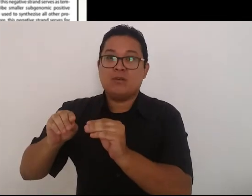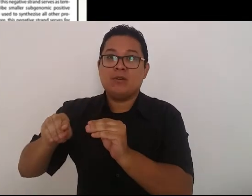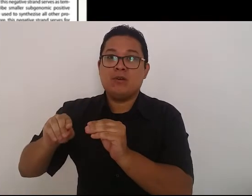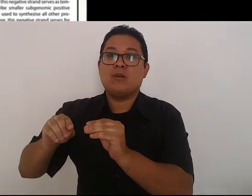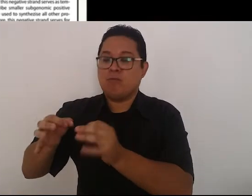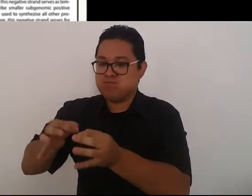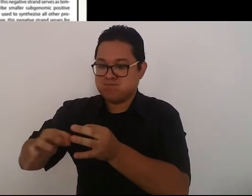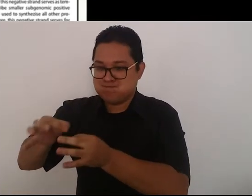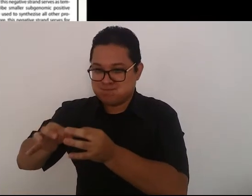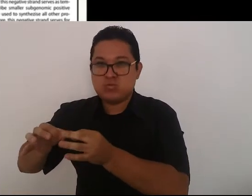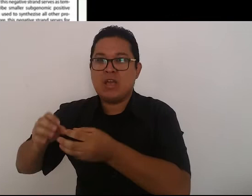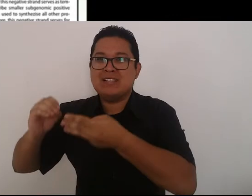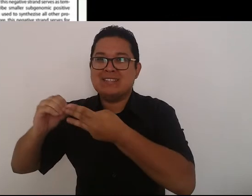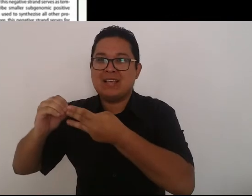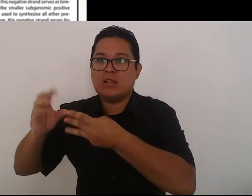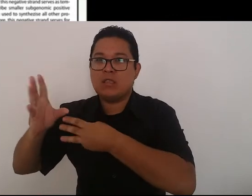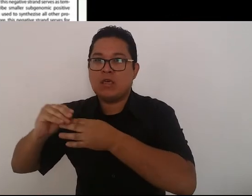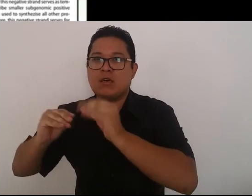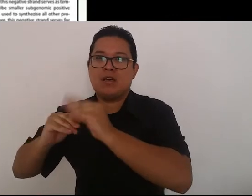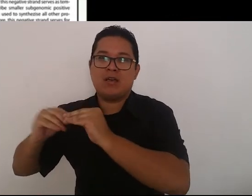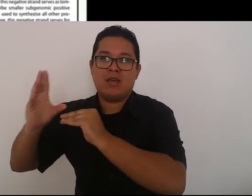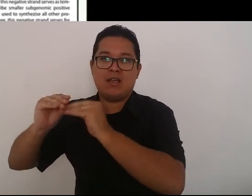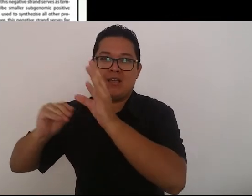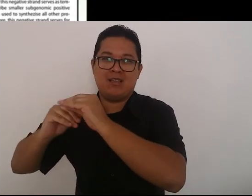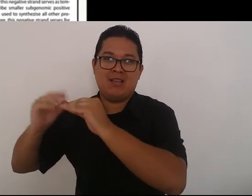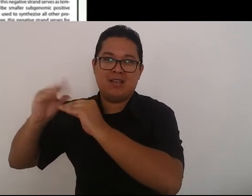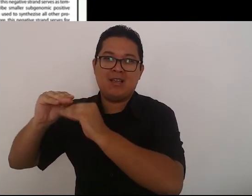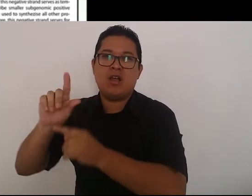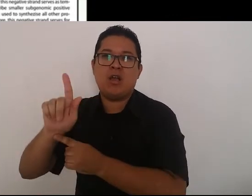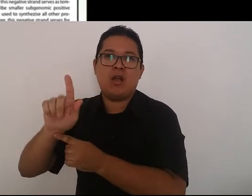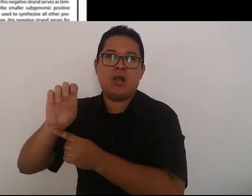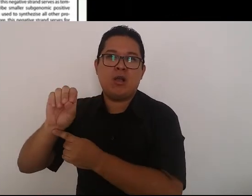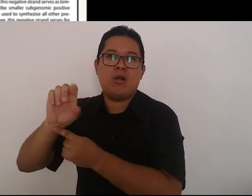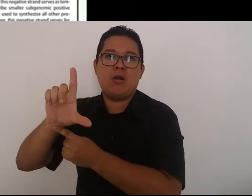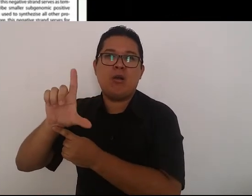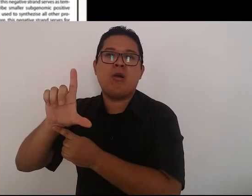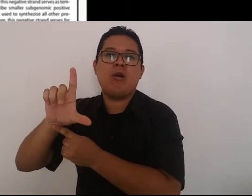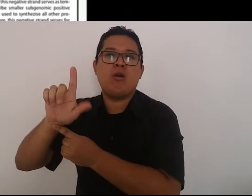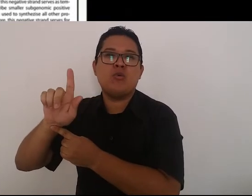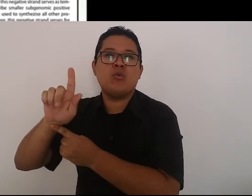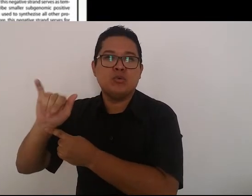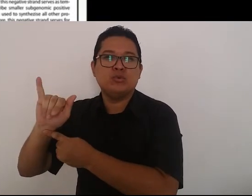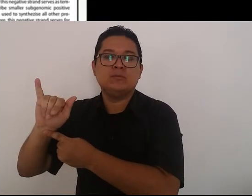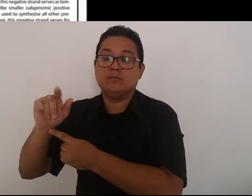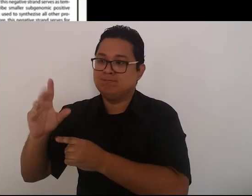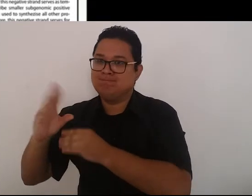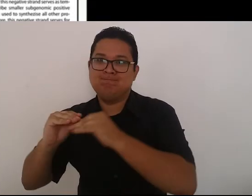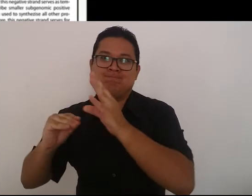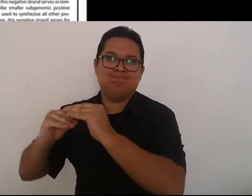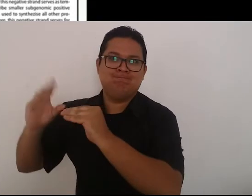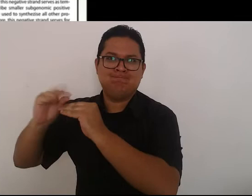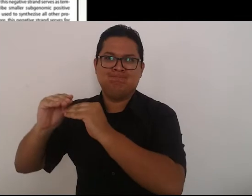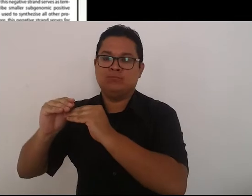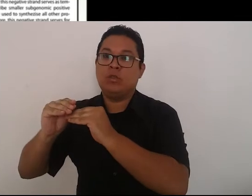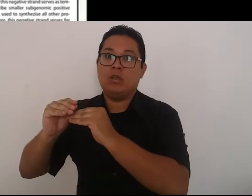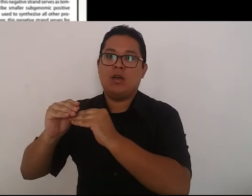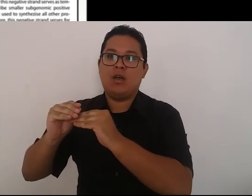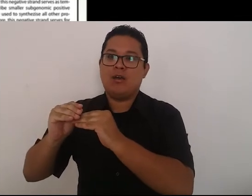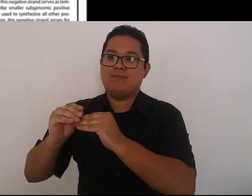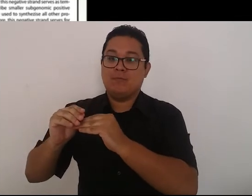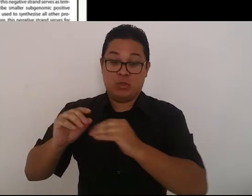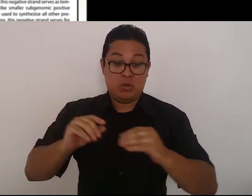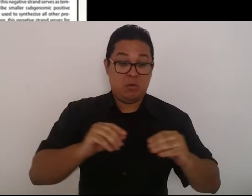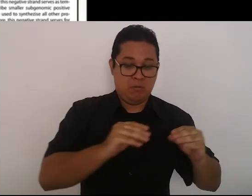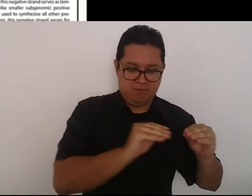secreta, o envoltório do vírus sai com a membrana lá do retículo endoplasmático, saindo um vírus